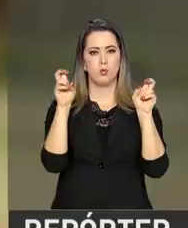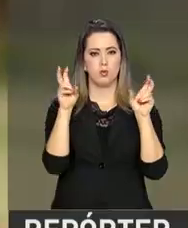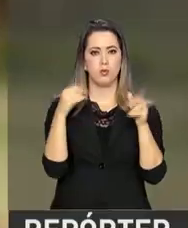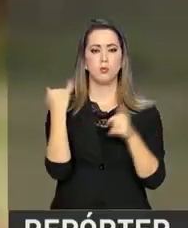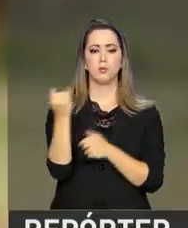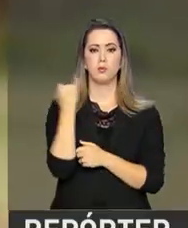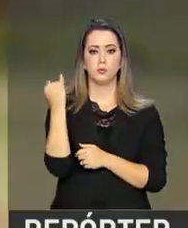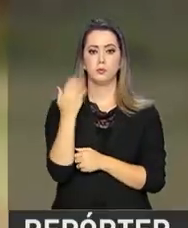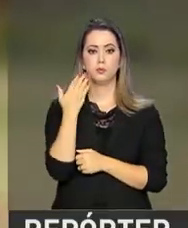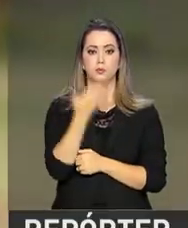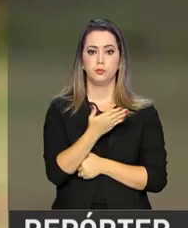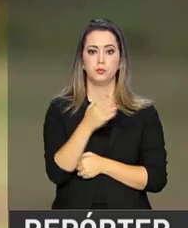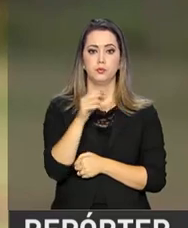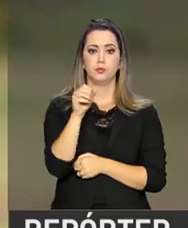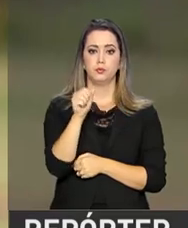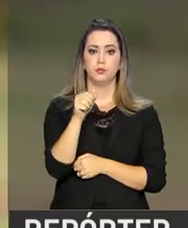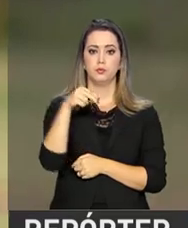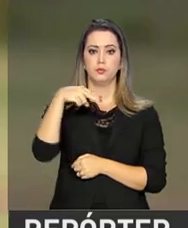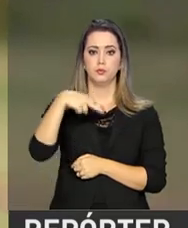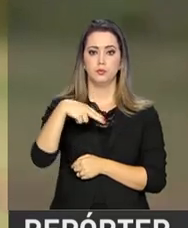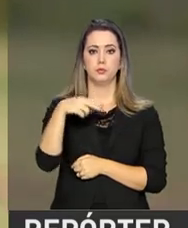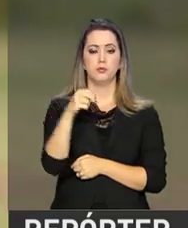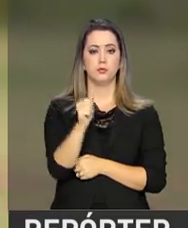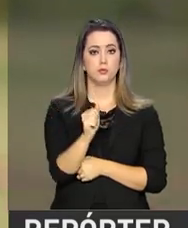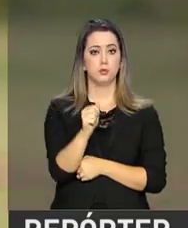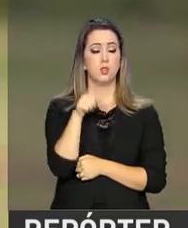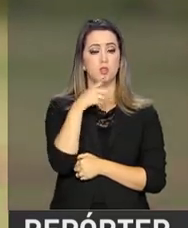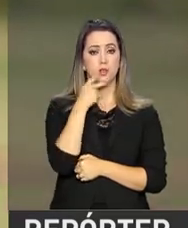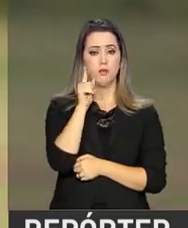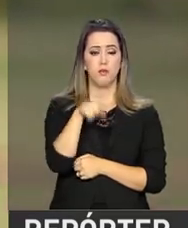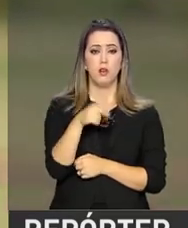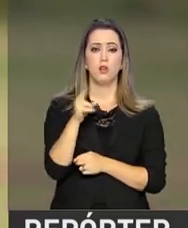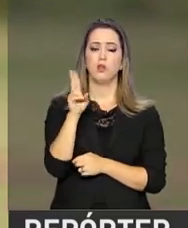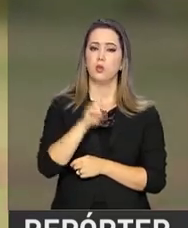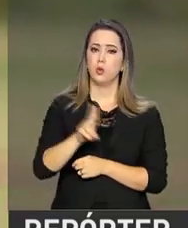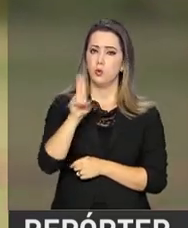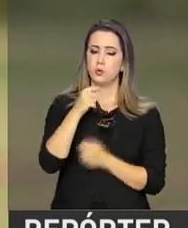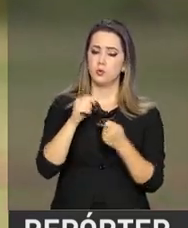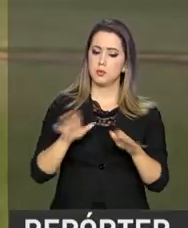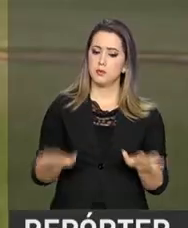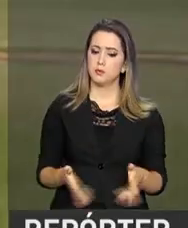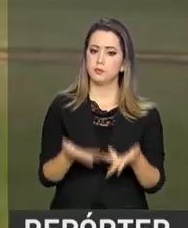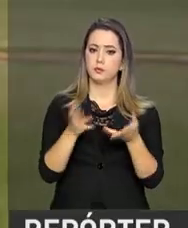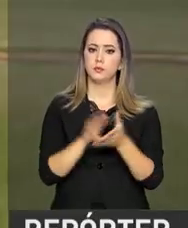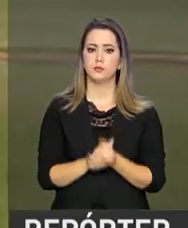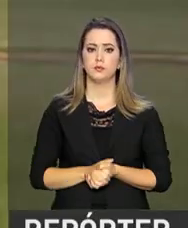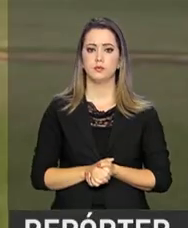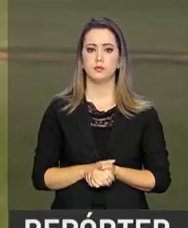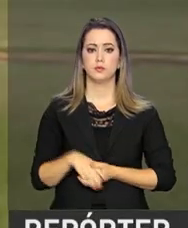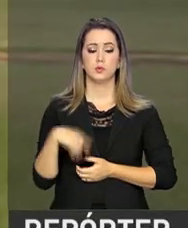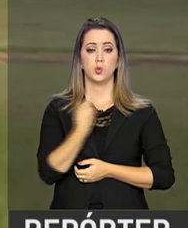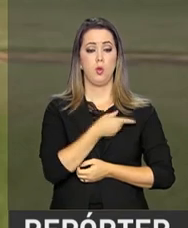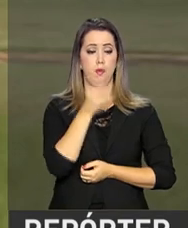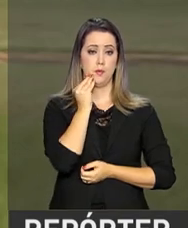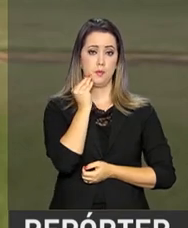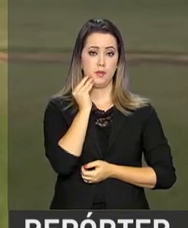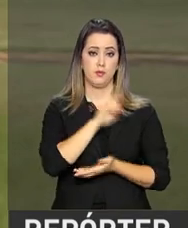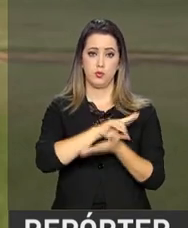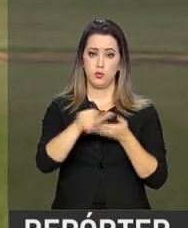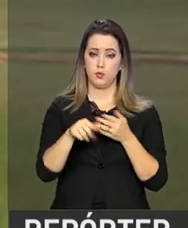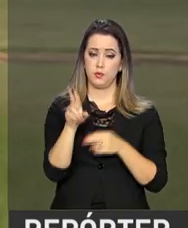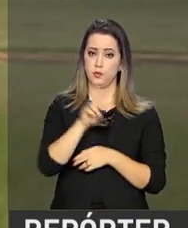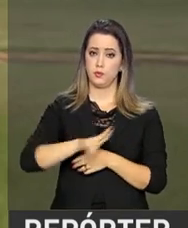relevância. Para a Agência Nacional de Água, o reaproveitamento precisa ser incentivado. Nós temos testado diversos